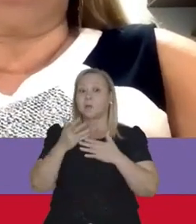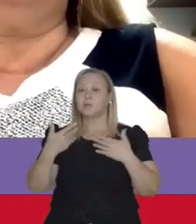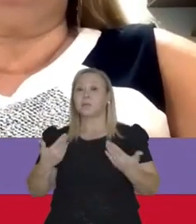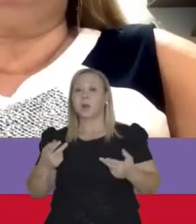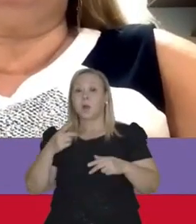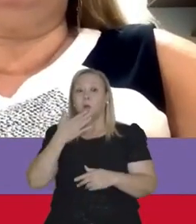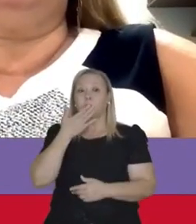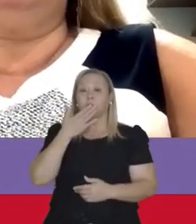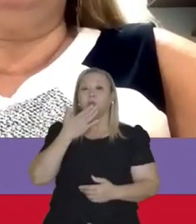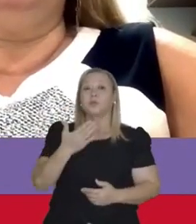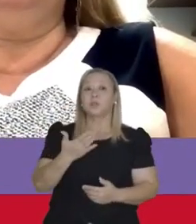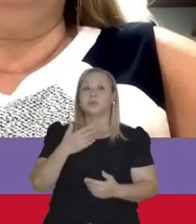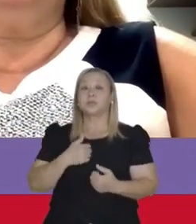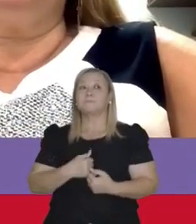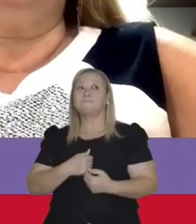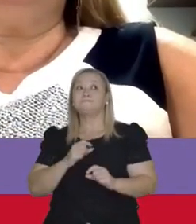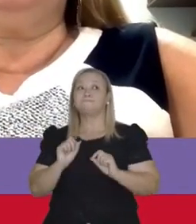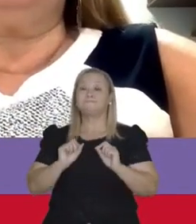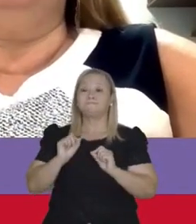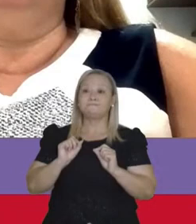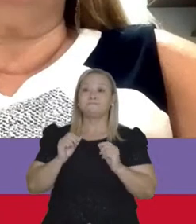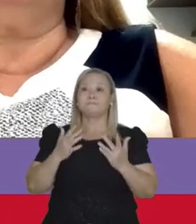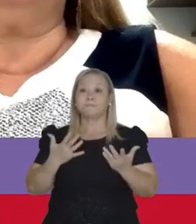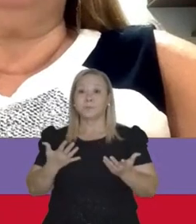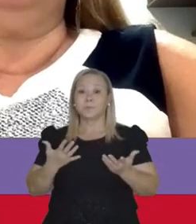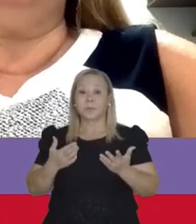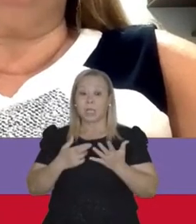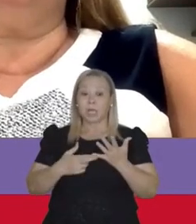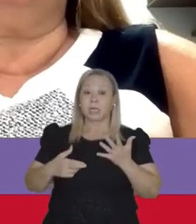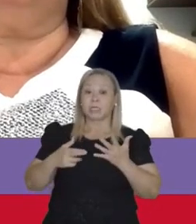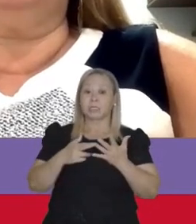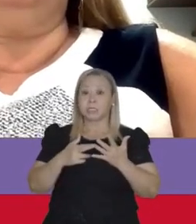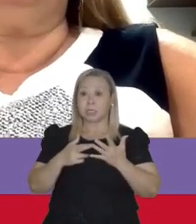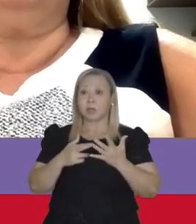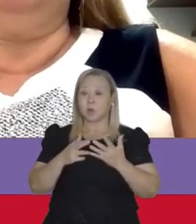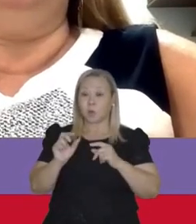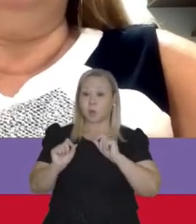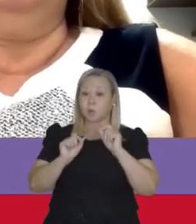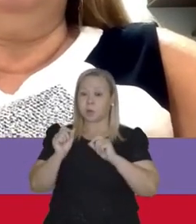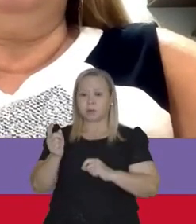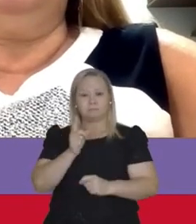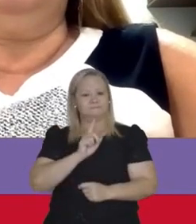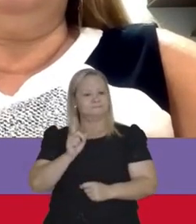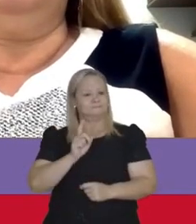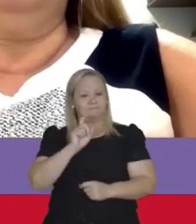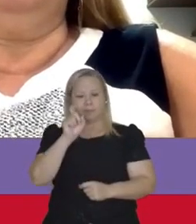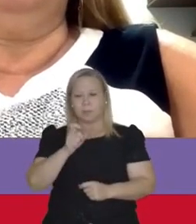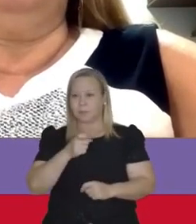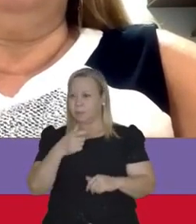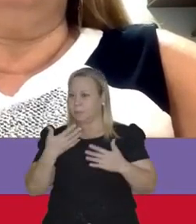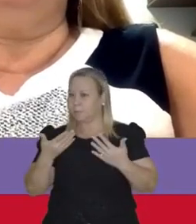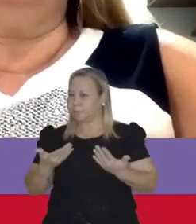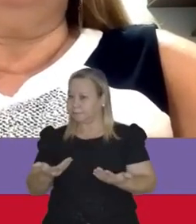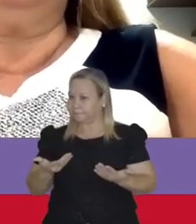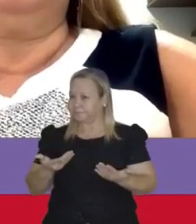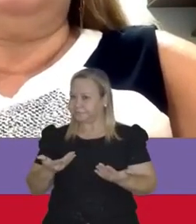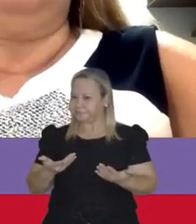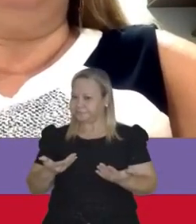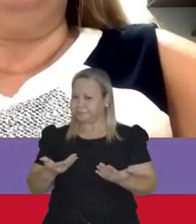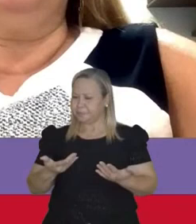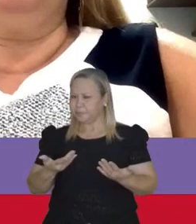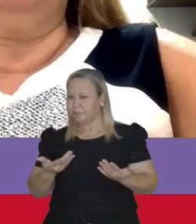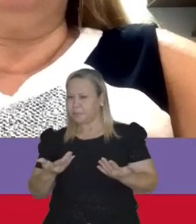alguns tipos de recursos que não são, do ponto